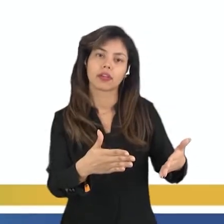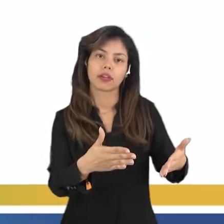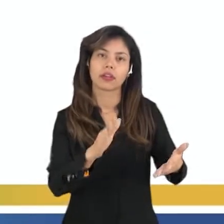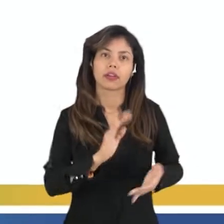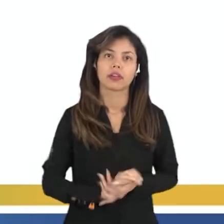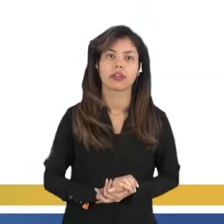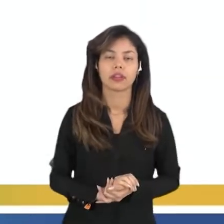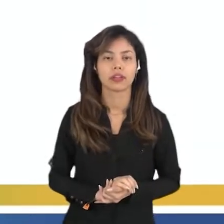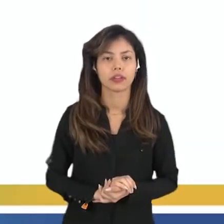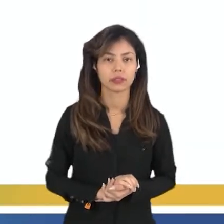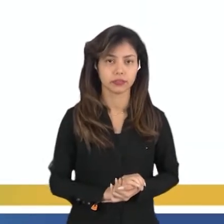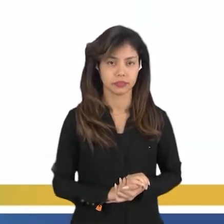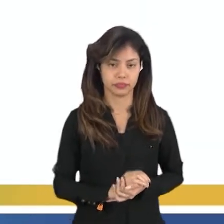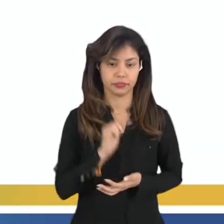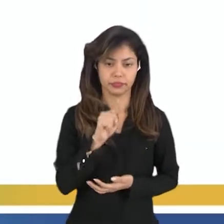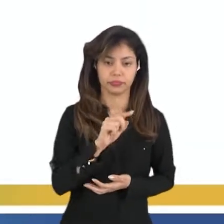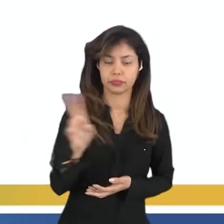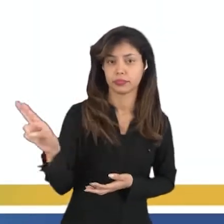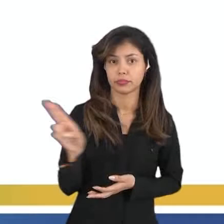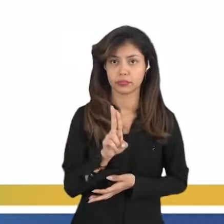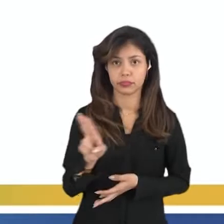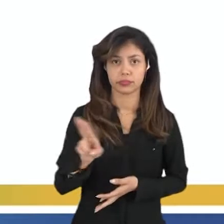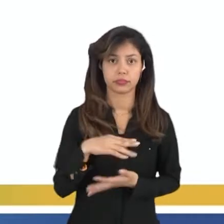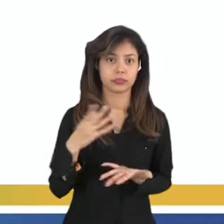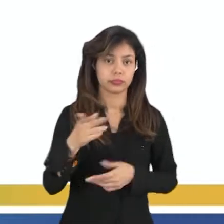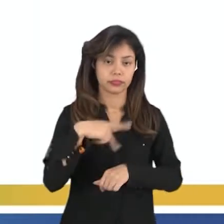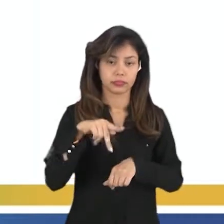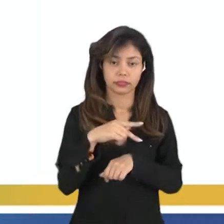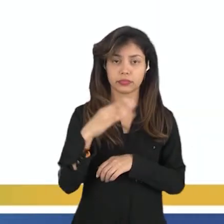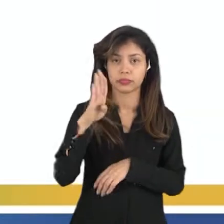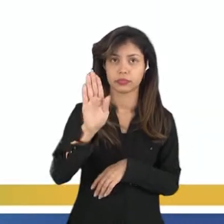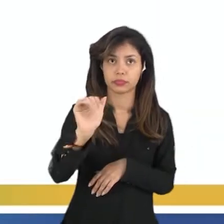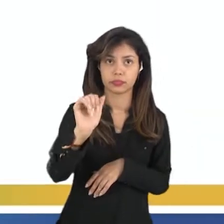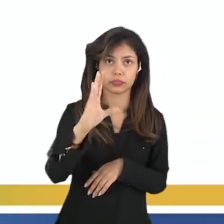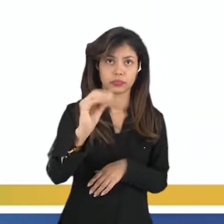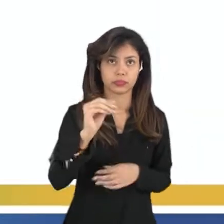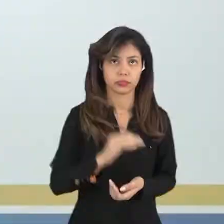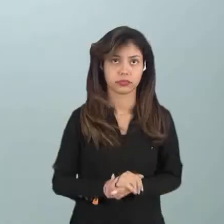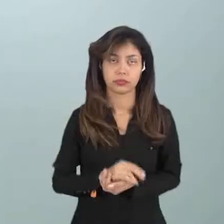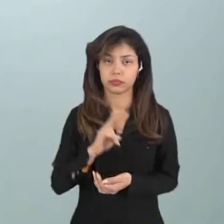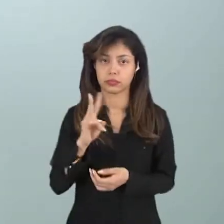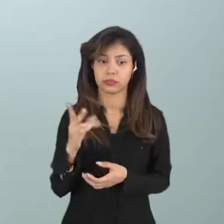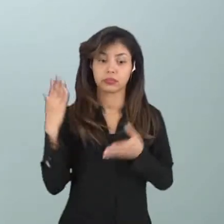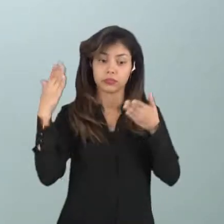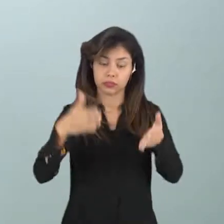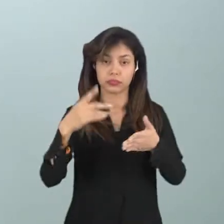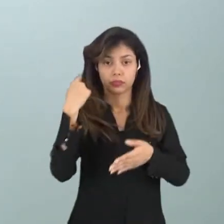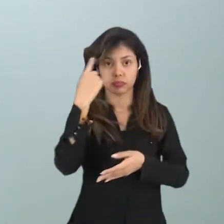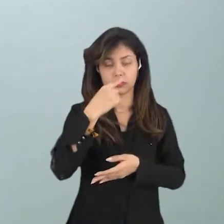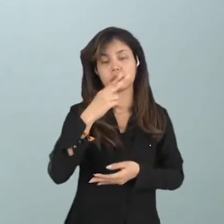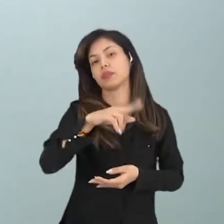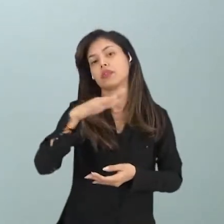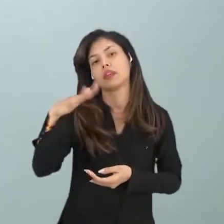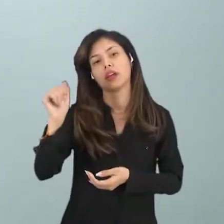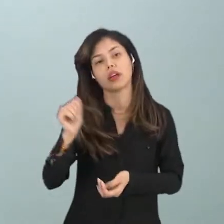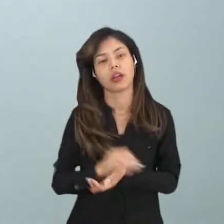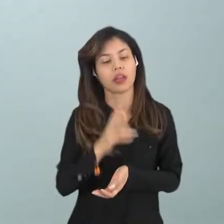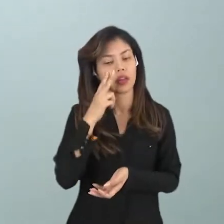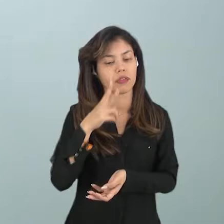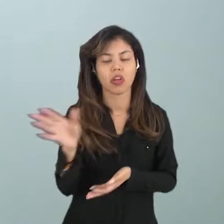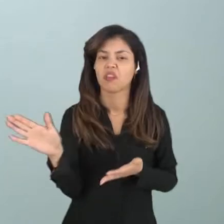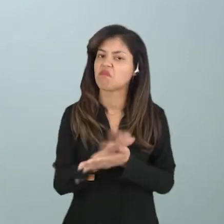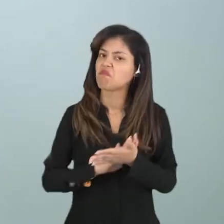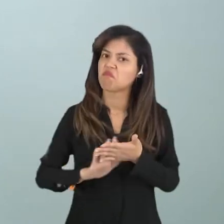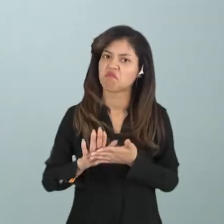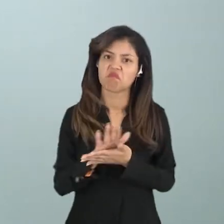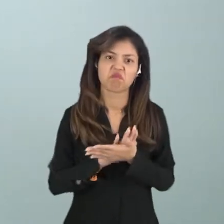porque esse chamado País Basco, a maior parte dele se concentra na Espanha. Então nunca mais se viu nenhum tipo